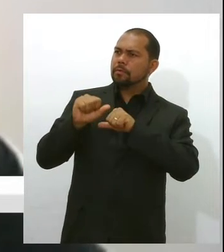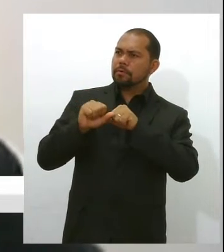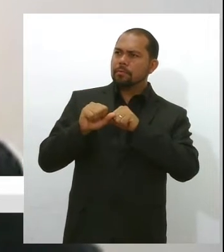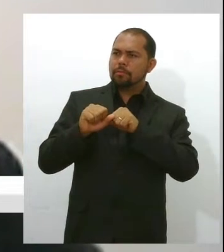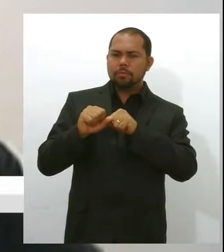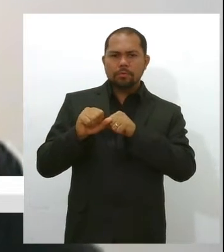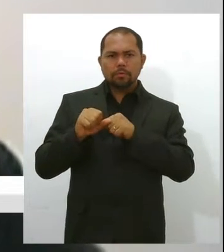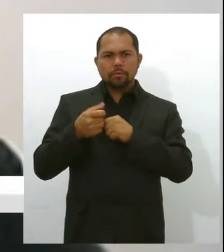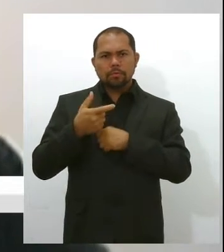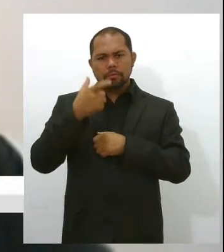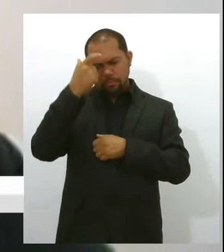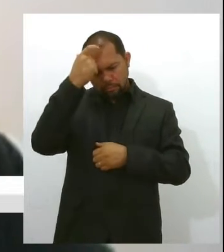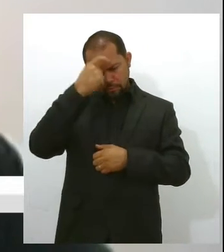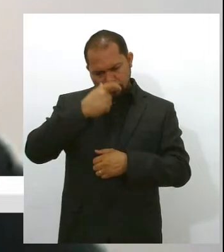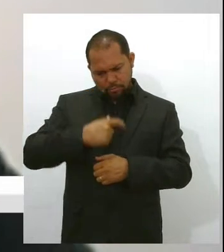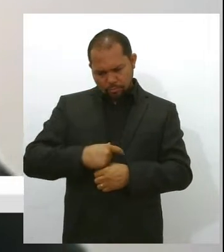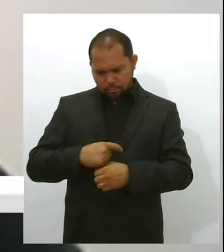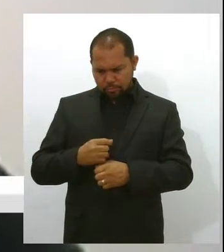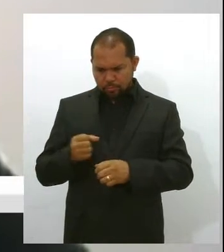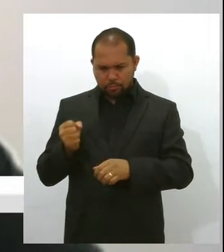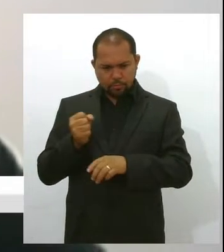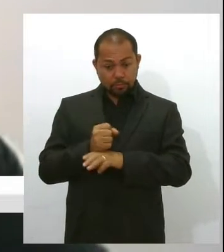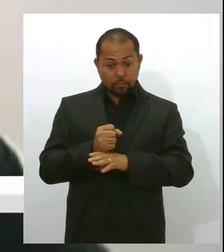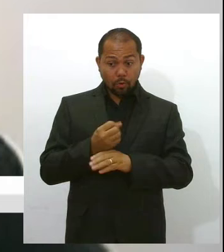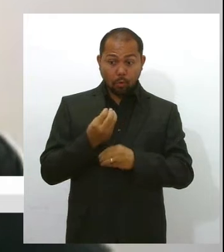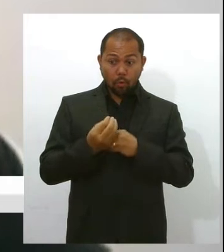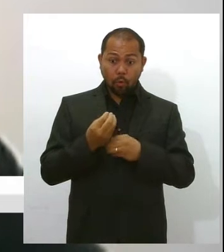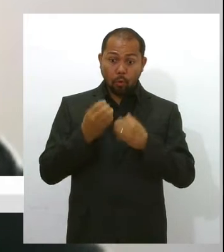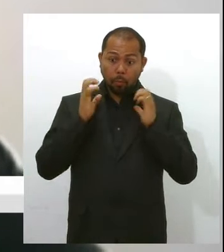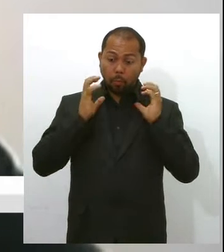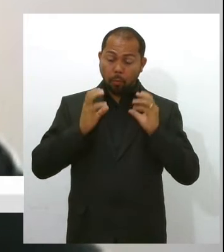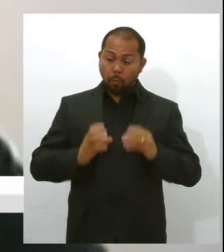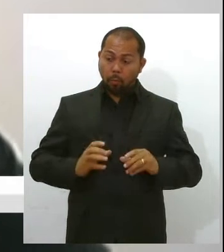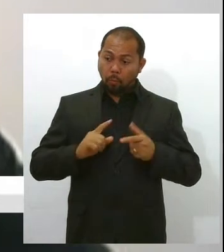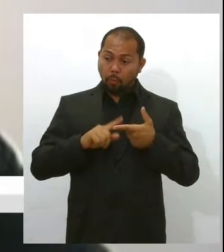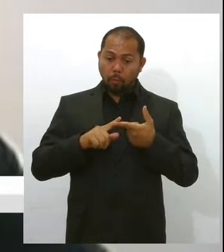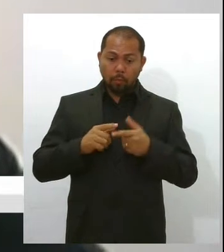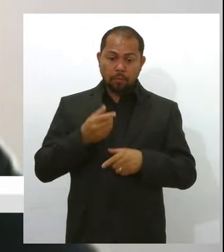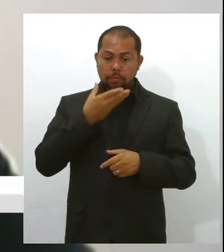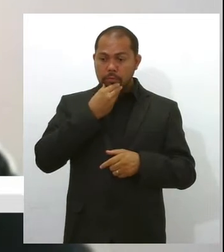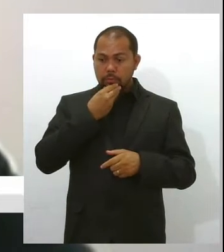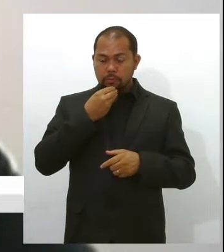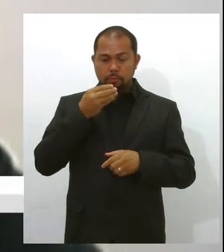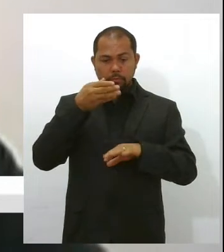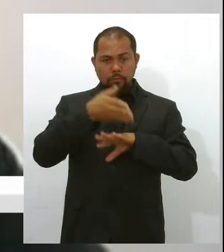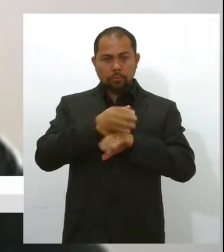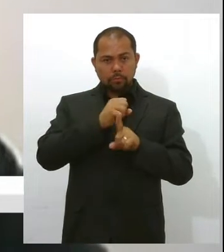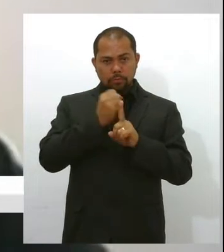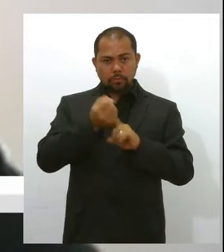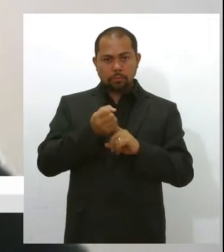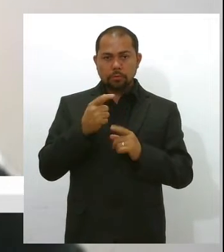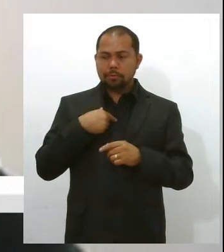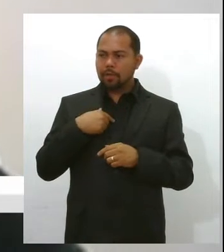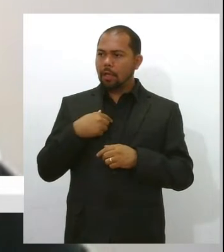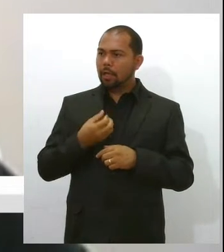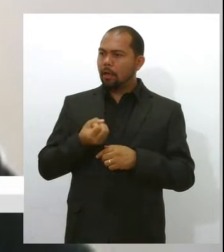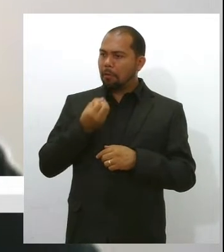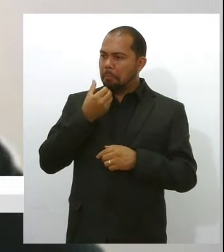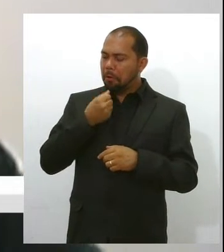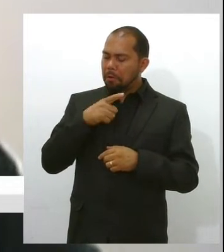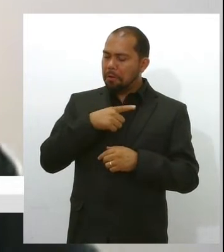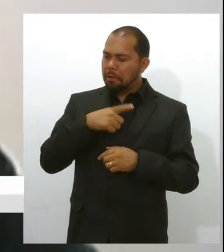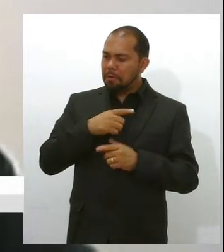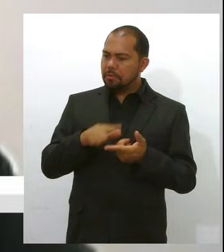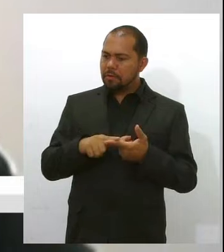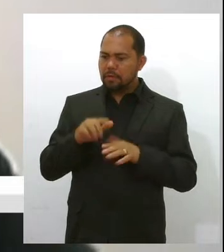dentro da sociedade, os privilégios que eu tinha, que às vezes achava que não tinha, e às vezes